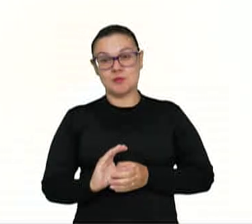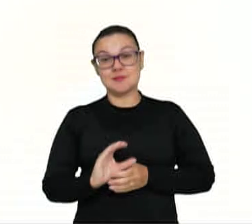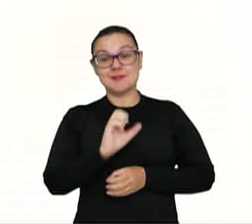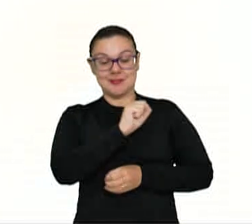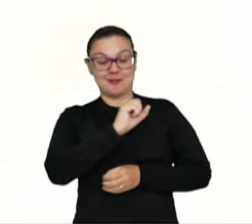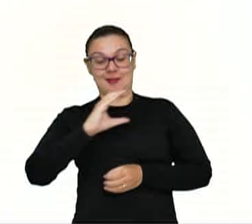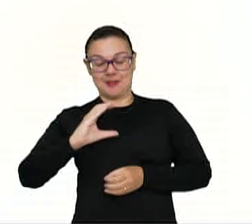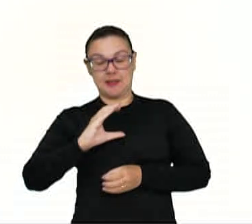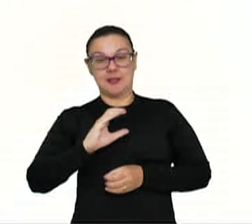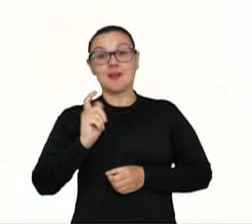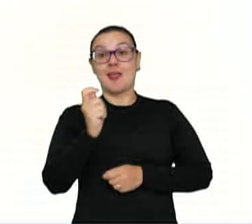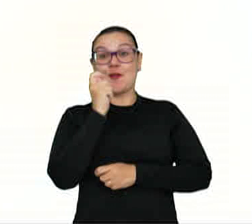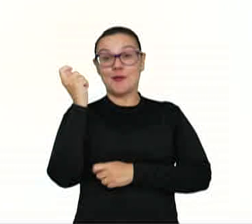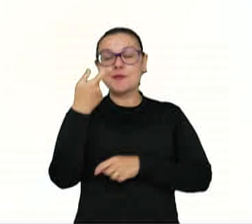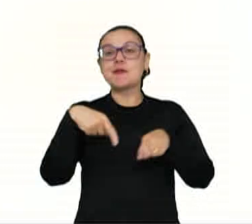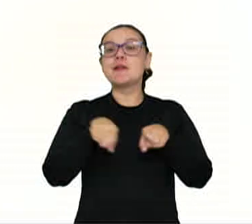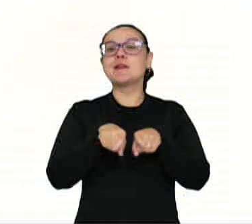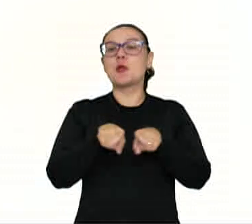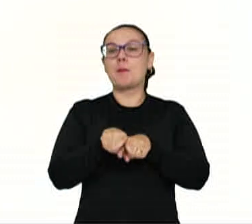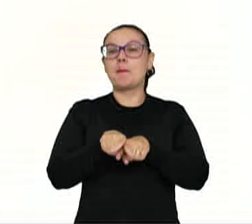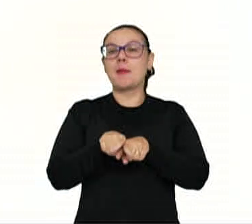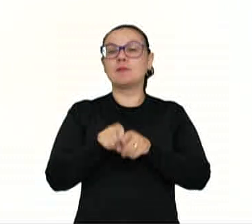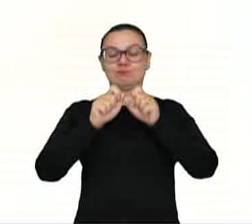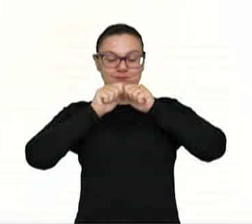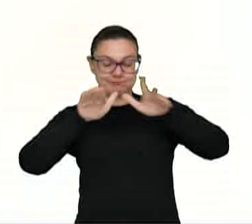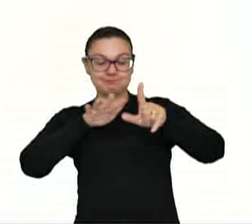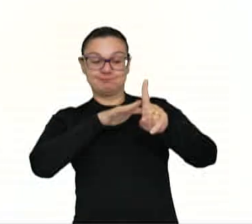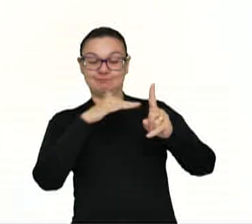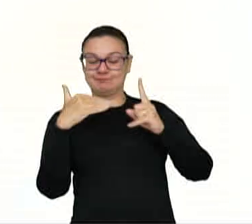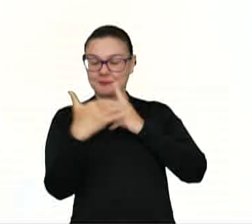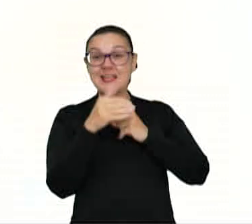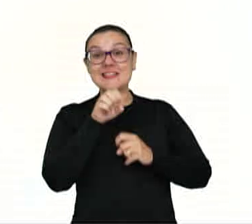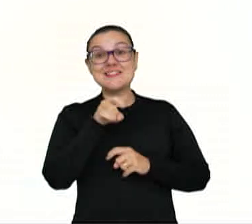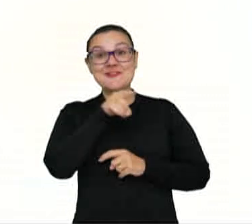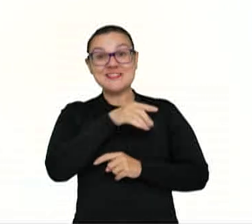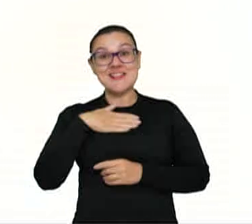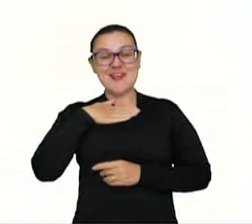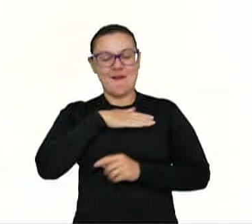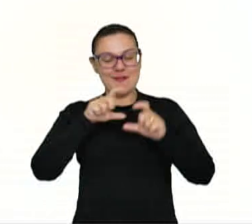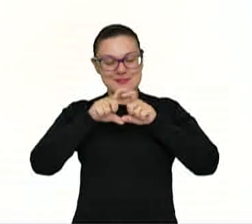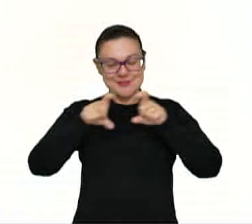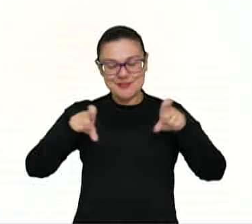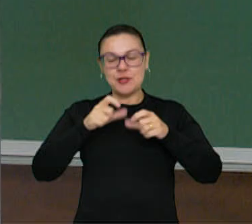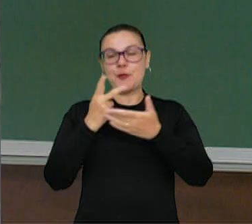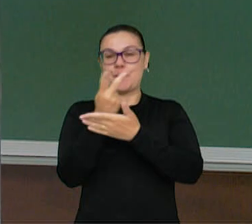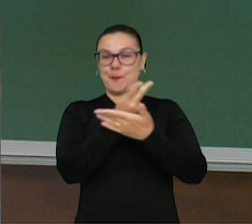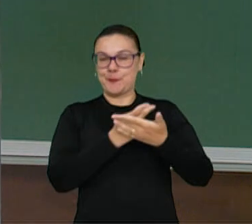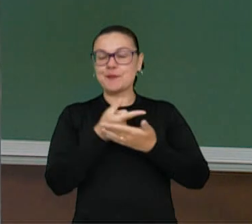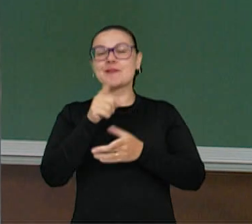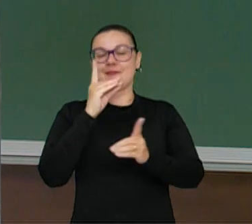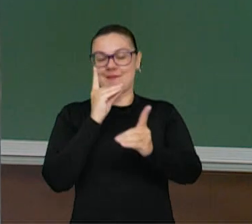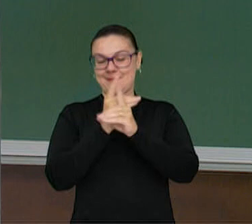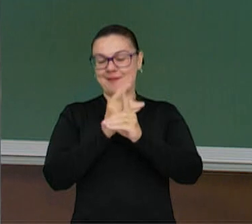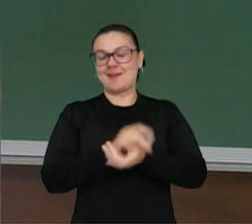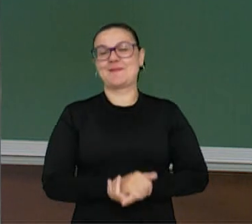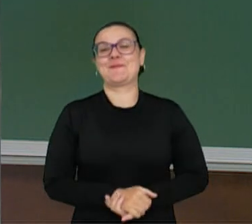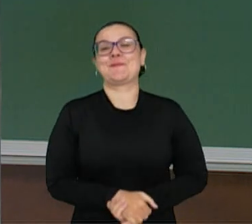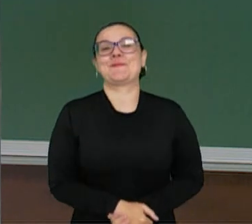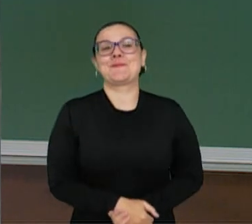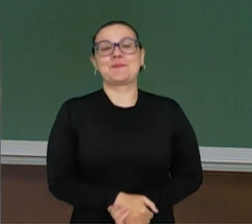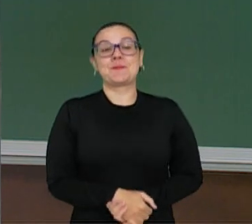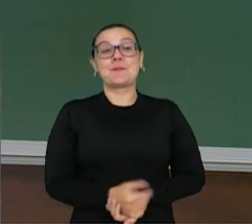Sul, além de estar disponível em várias redes sociais. Se você gosta, procura lá o Armandinho que você vai encontrar, tá